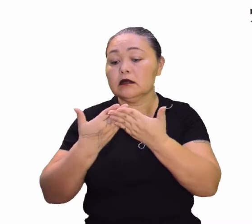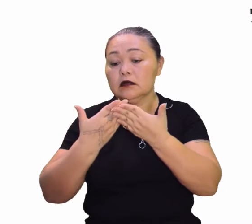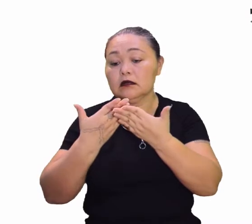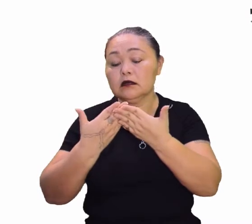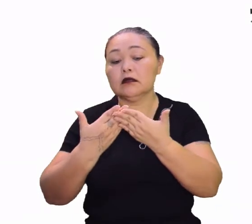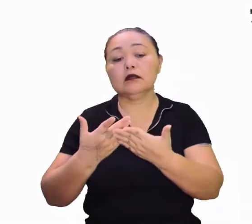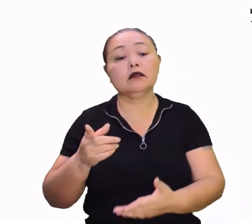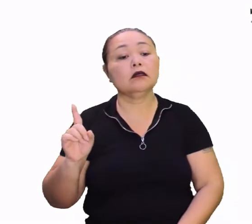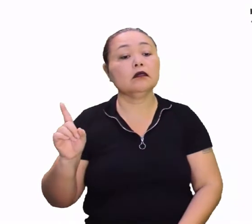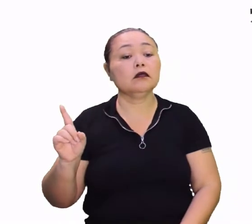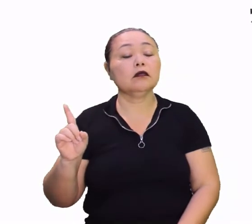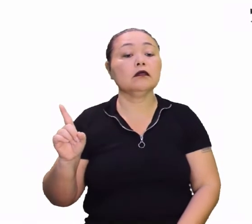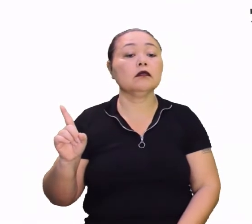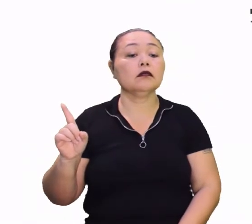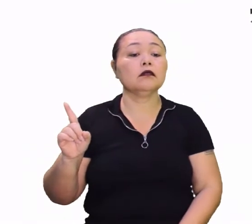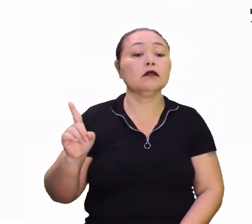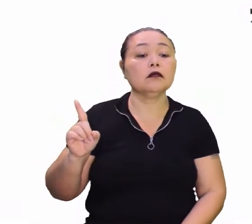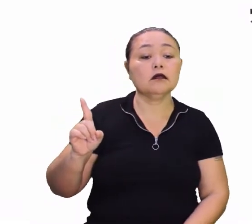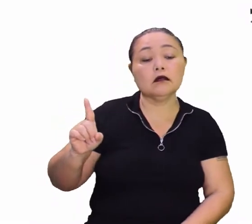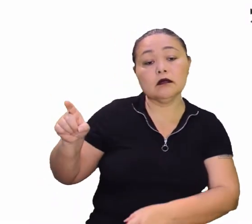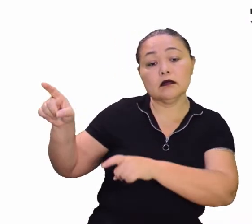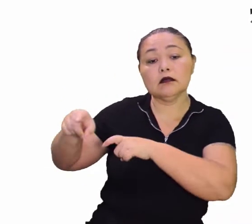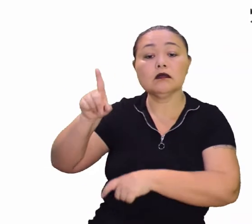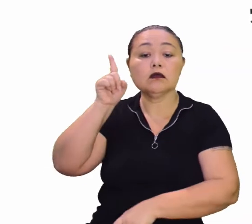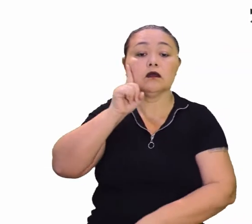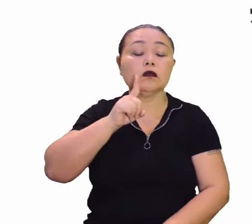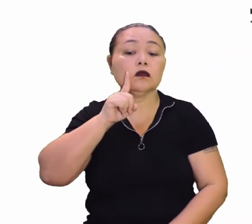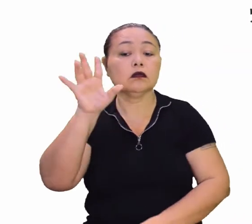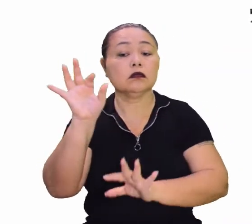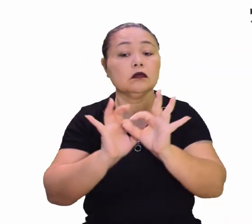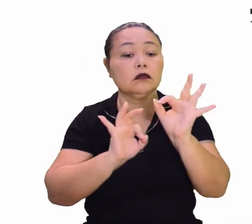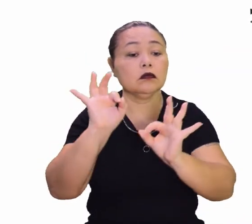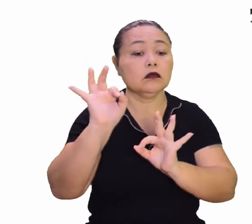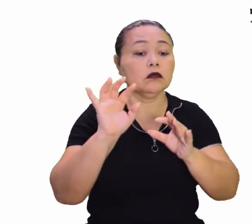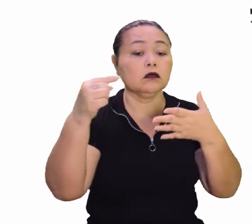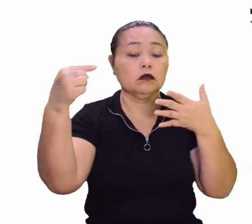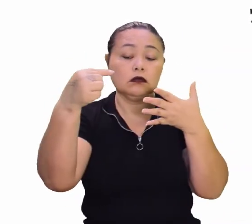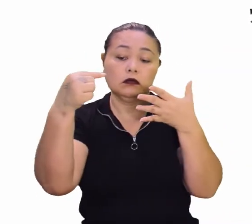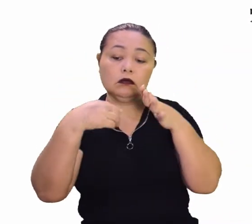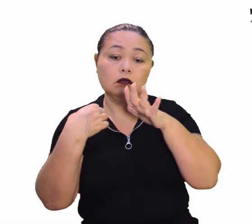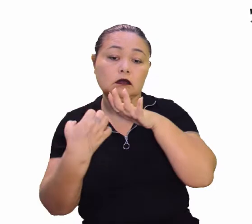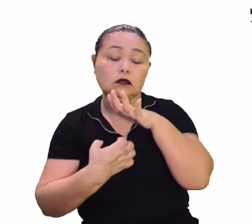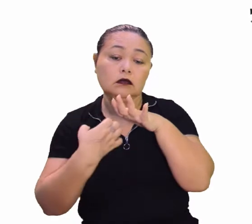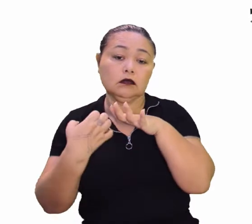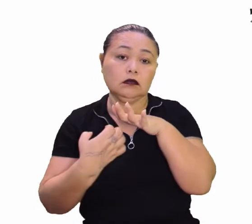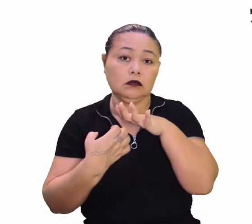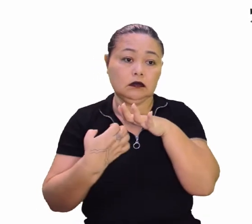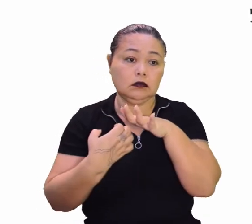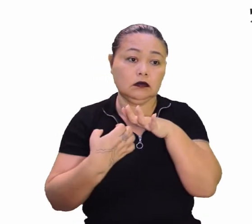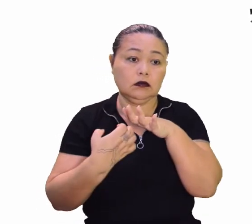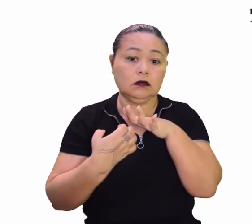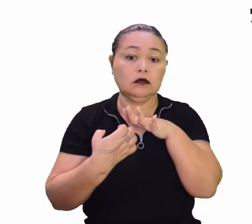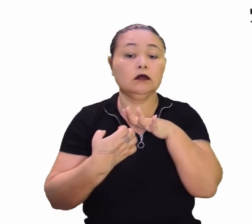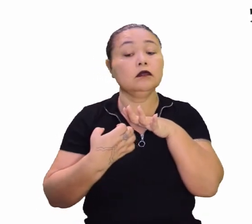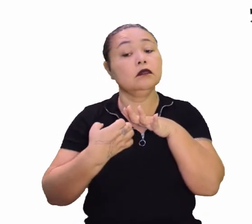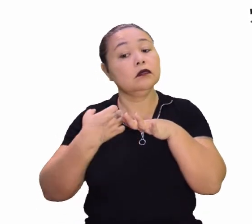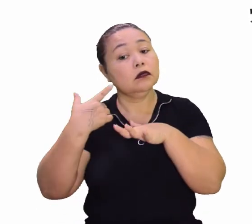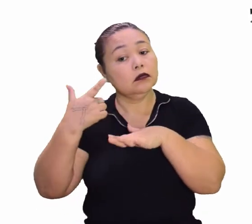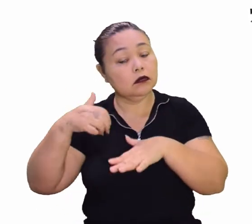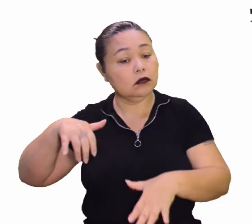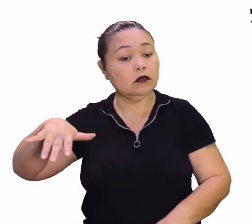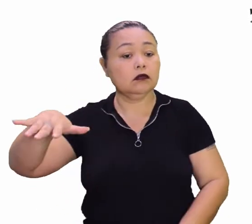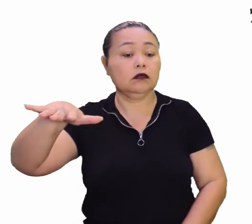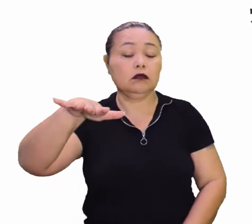Exatamente. A agricultura norte-americana é organizada de acordo com o modelo empresarial, o